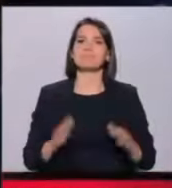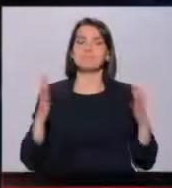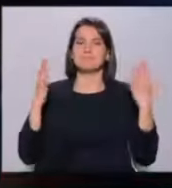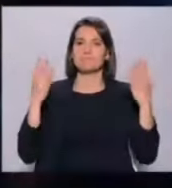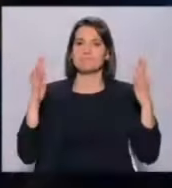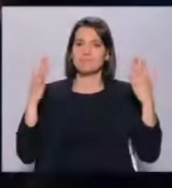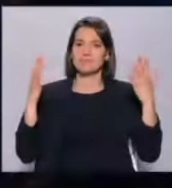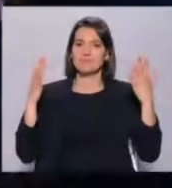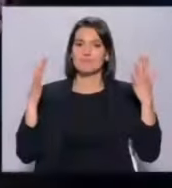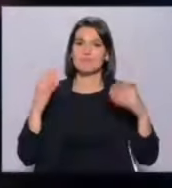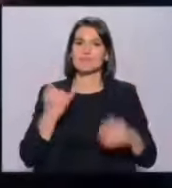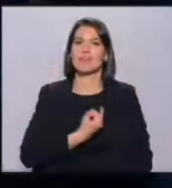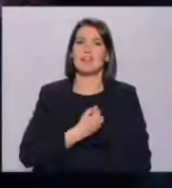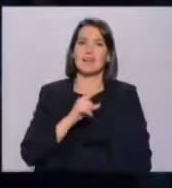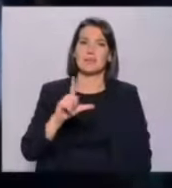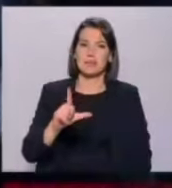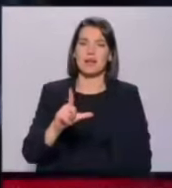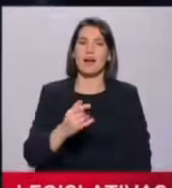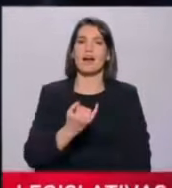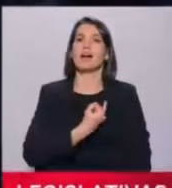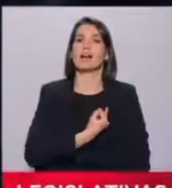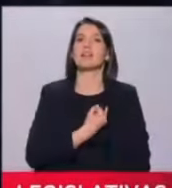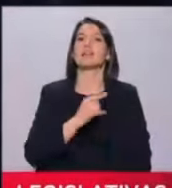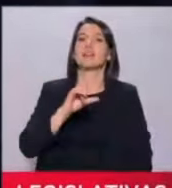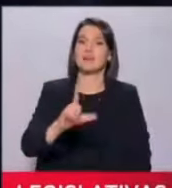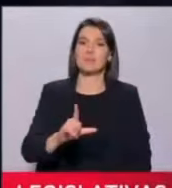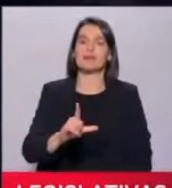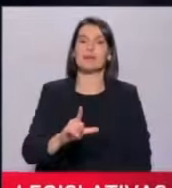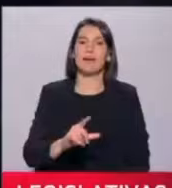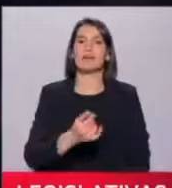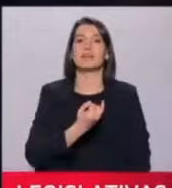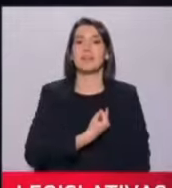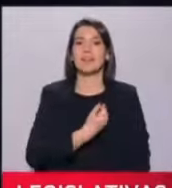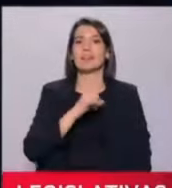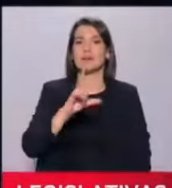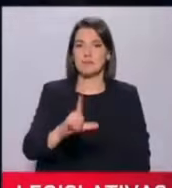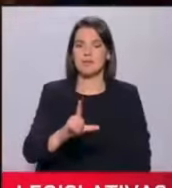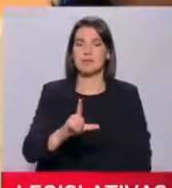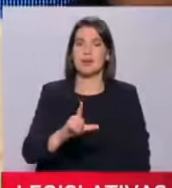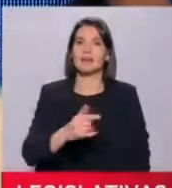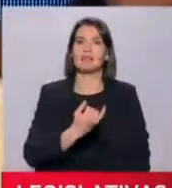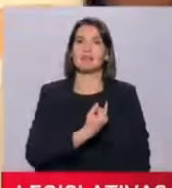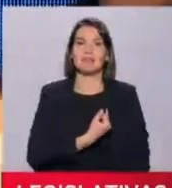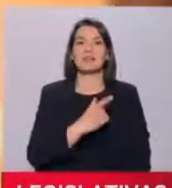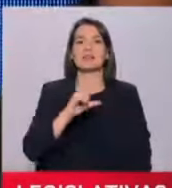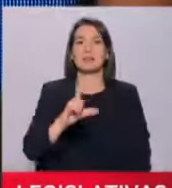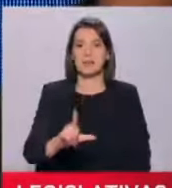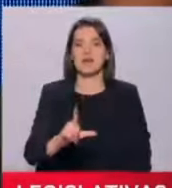o livro Willian Lira